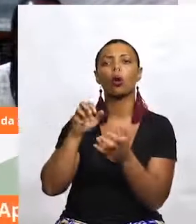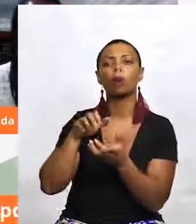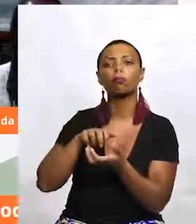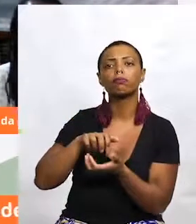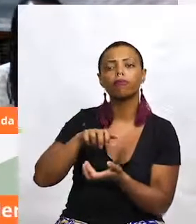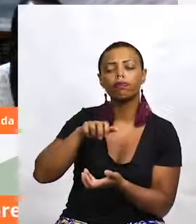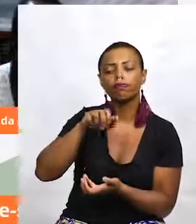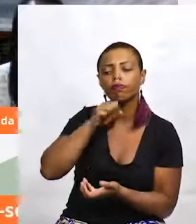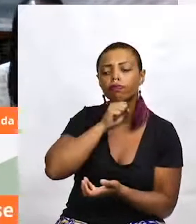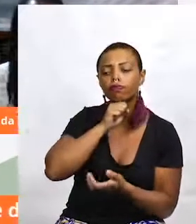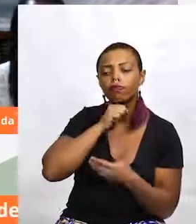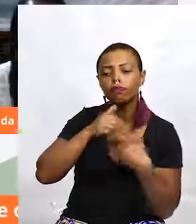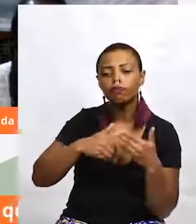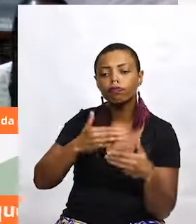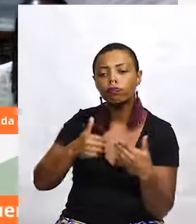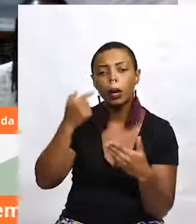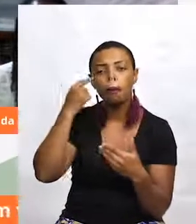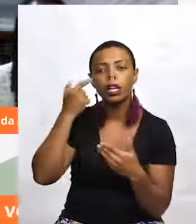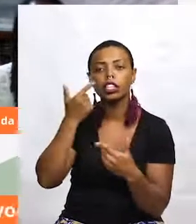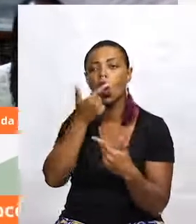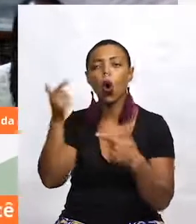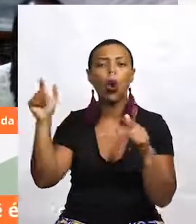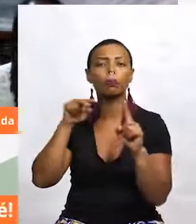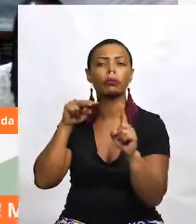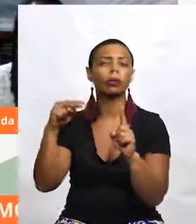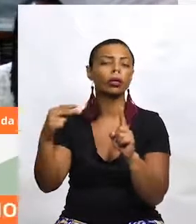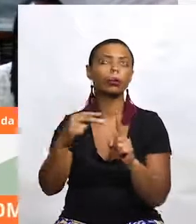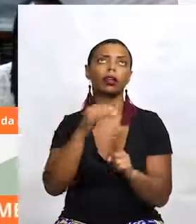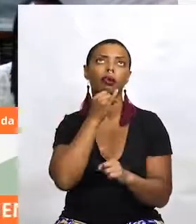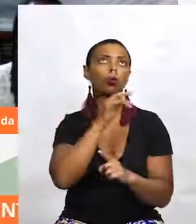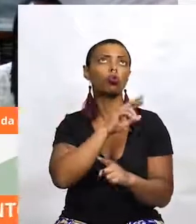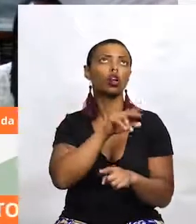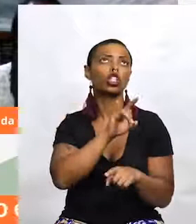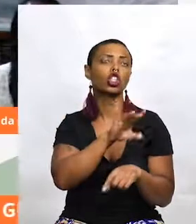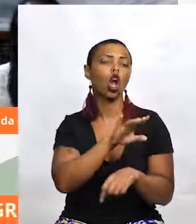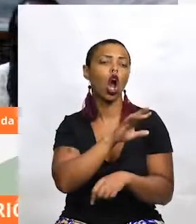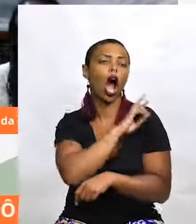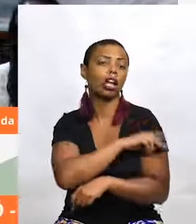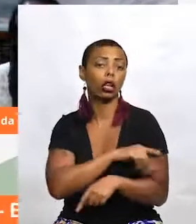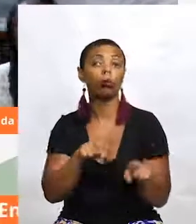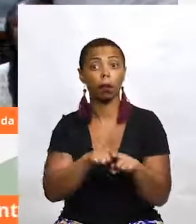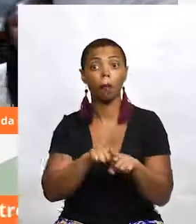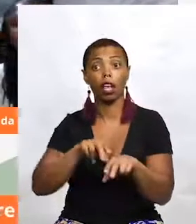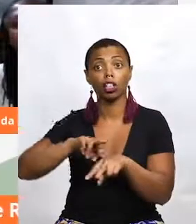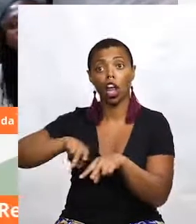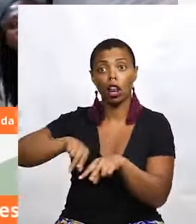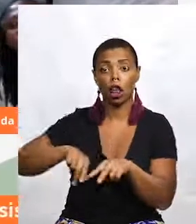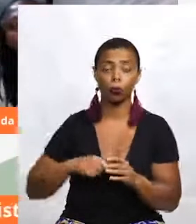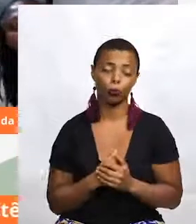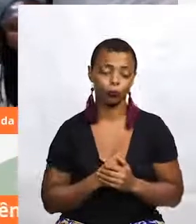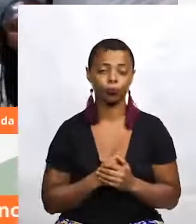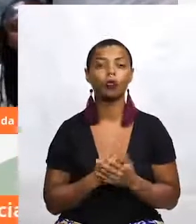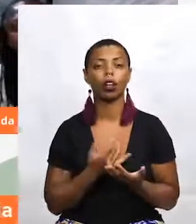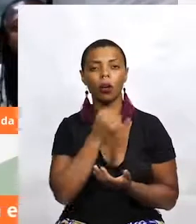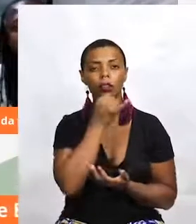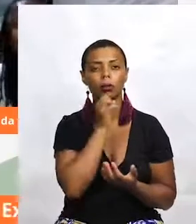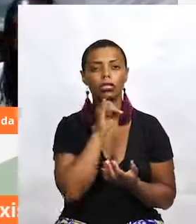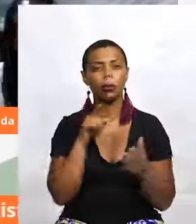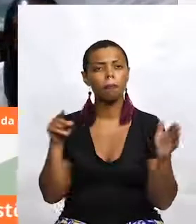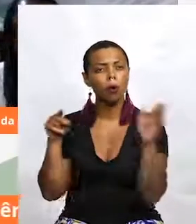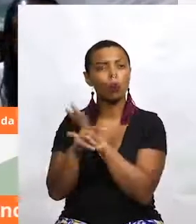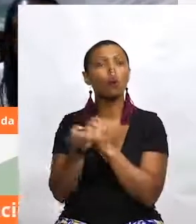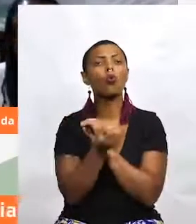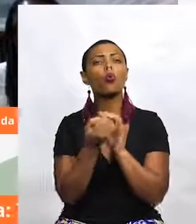outras perspectivas, não só racial, mas também de gênero, por exemplo. Então, se perguntar quantos são os